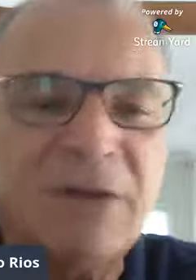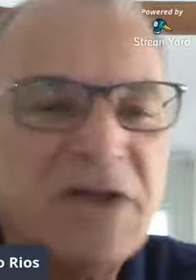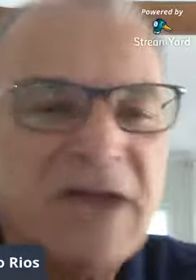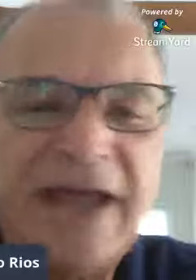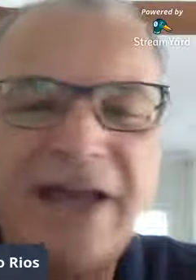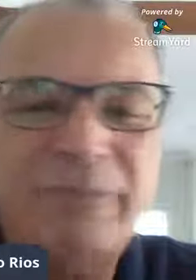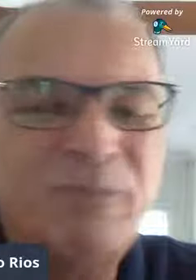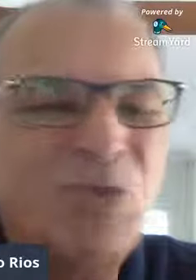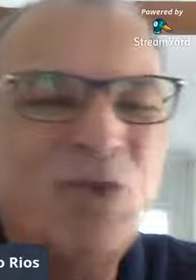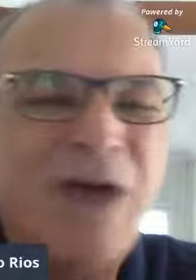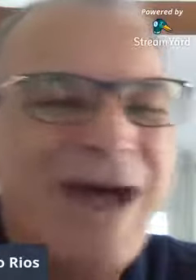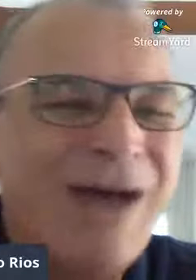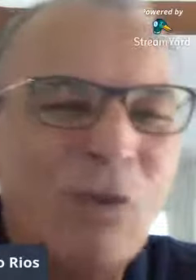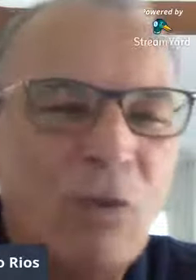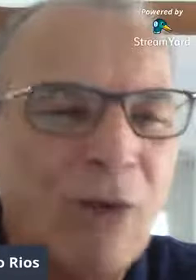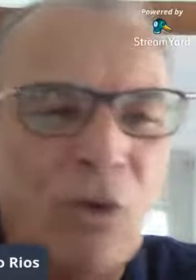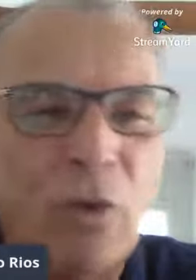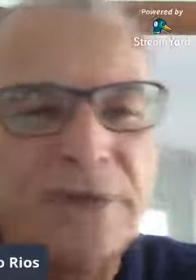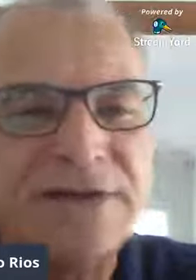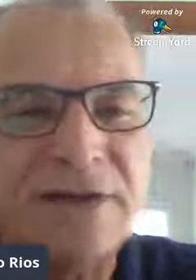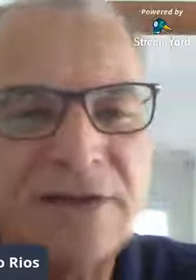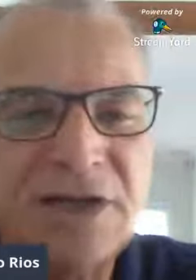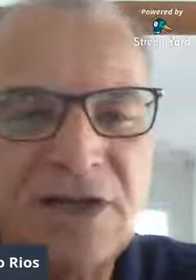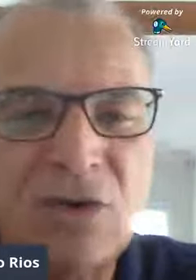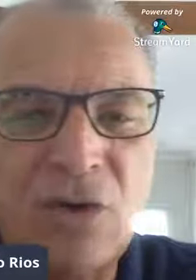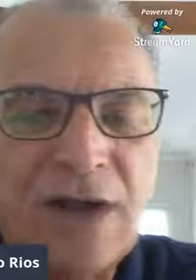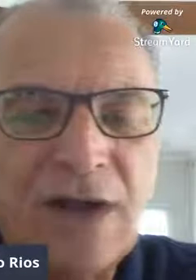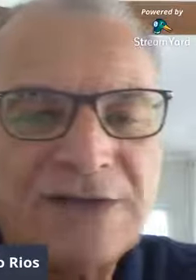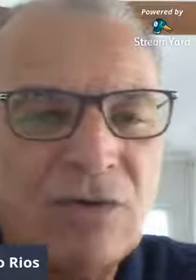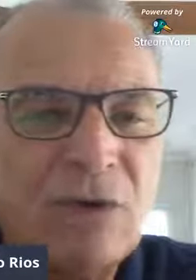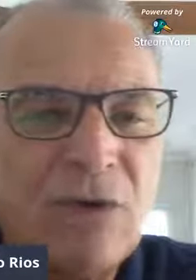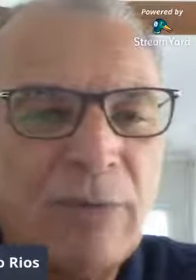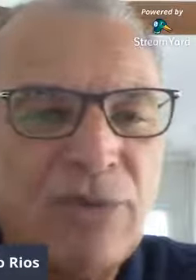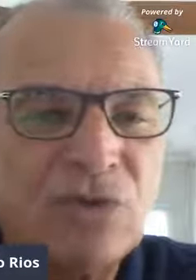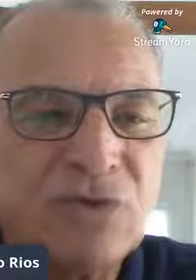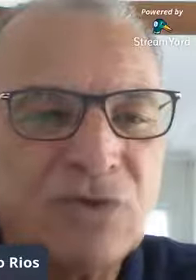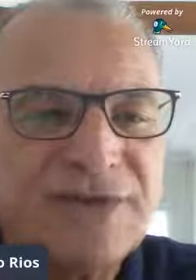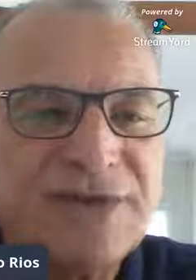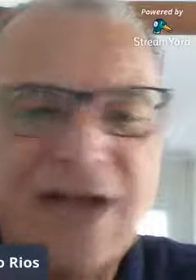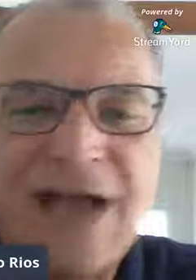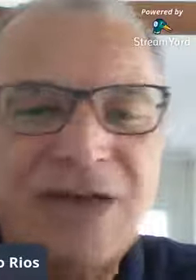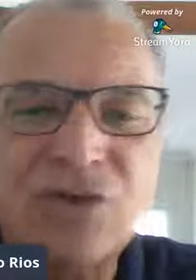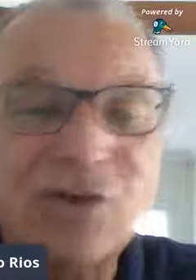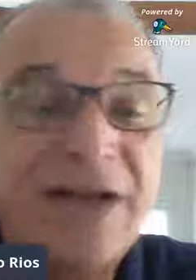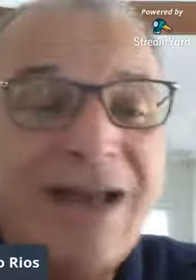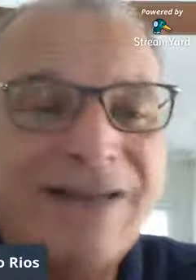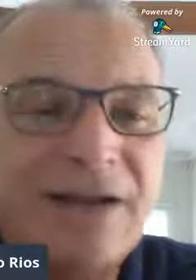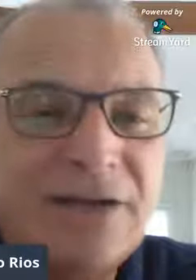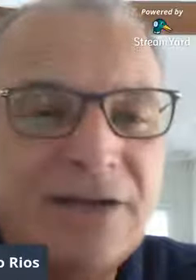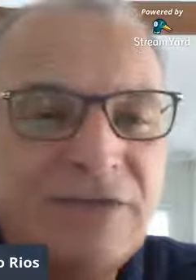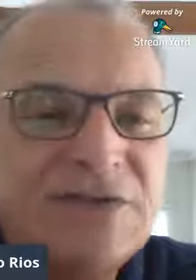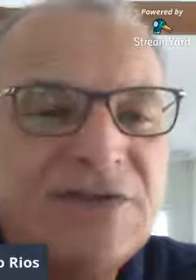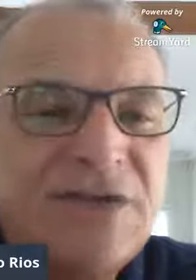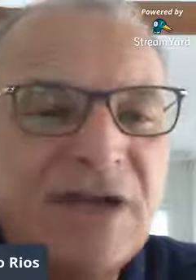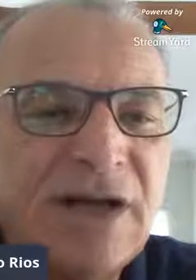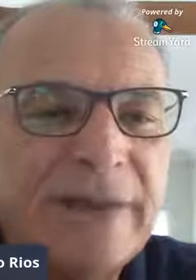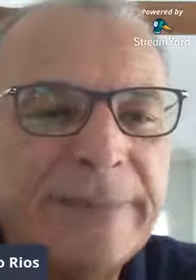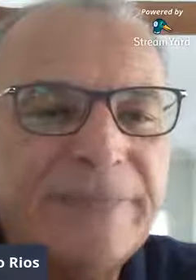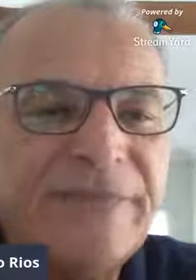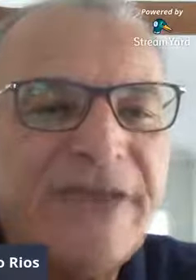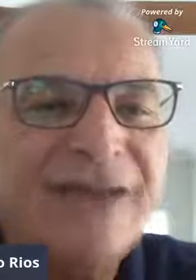Cinema, era muito raro alguma coisa que colocasse alguma pessoa com deficiência. Rádio, nada. Não